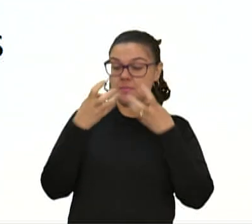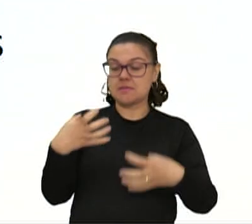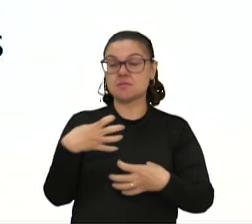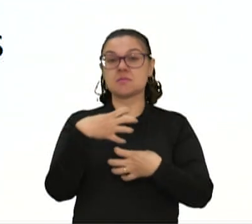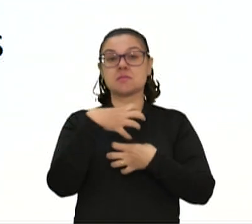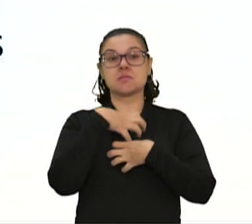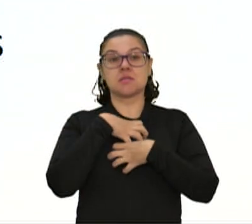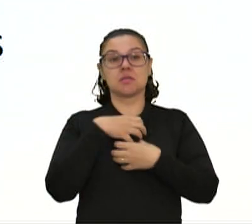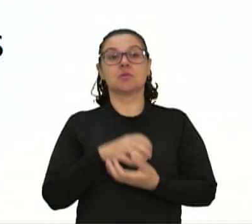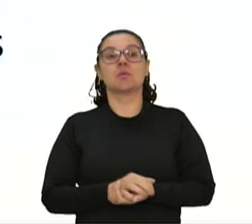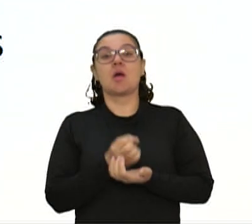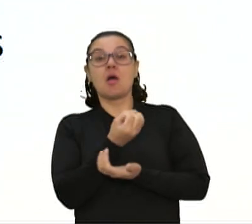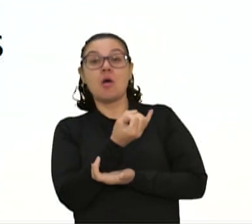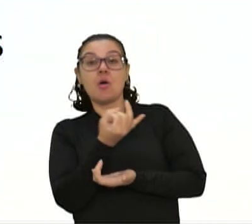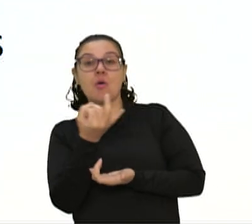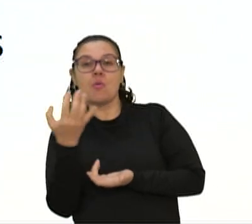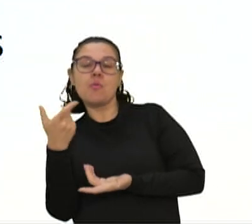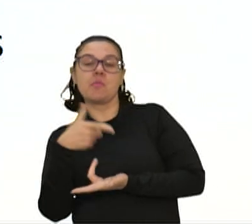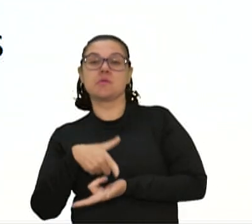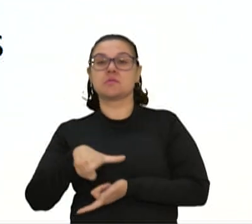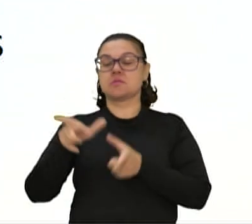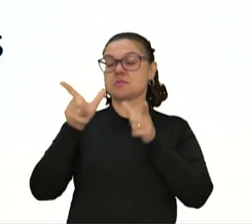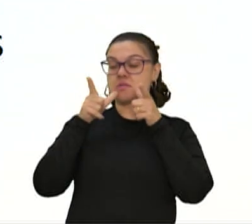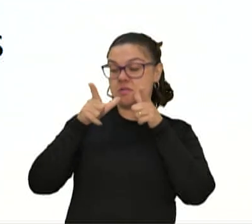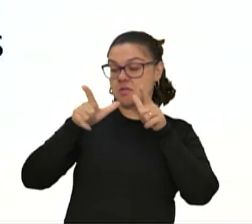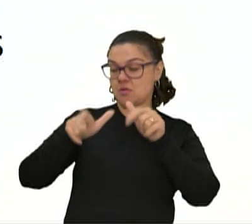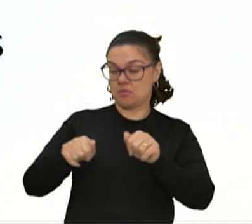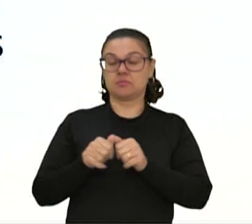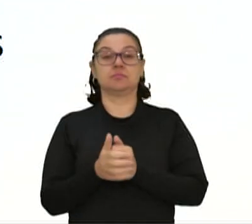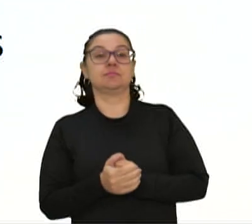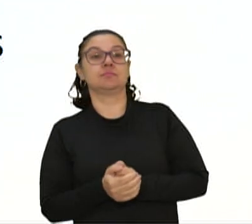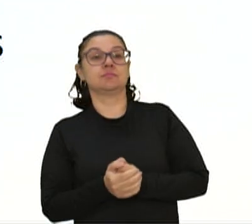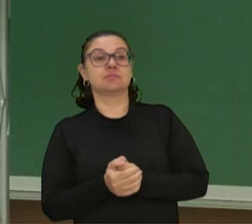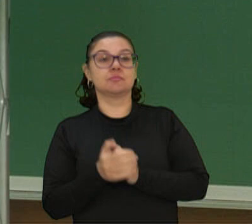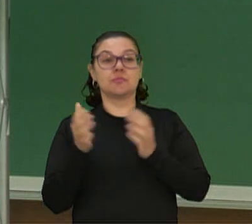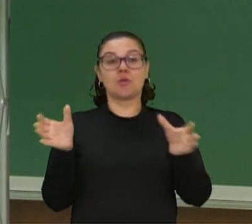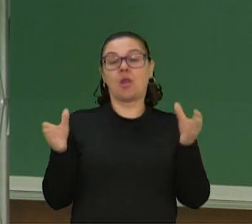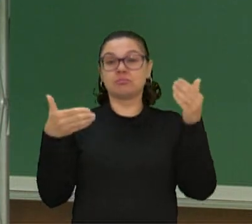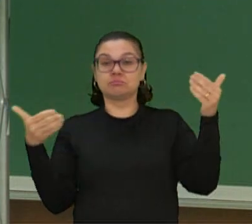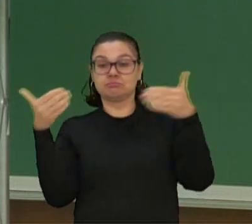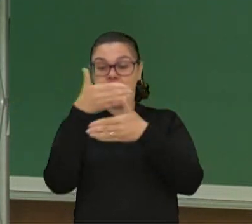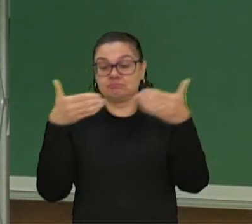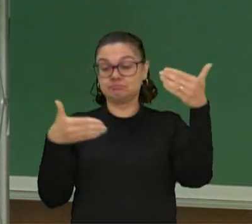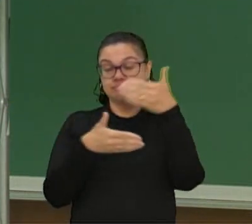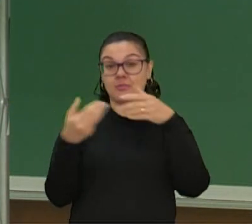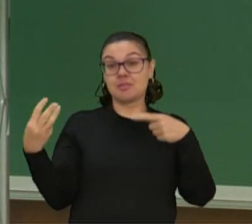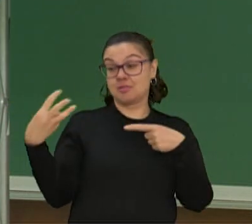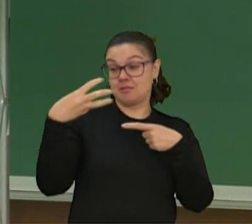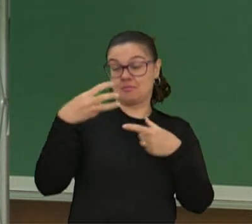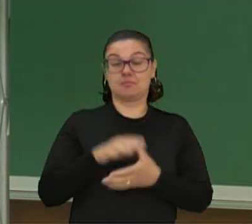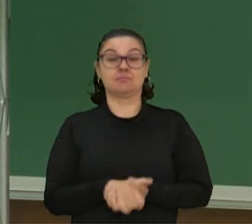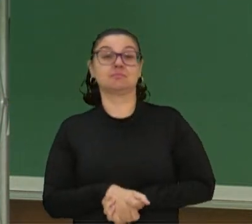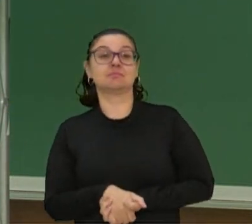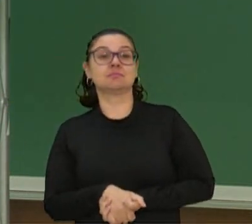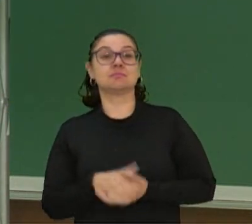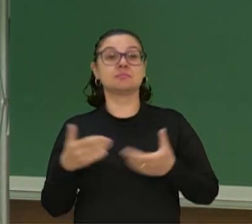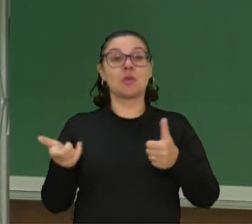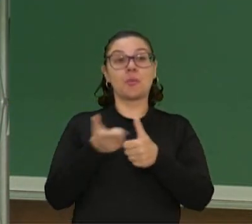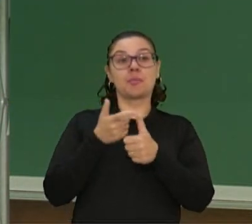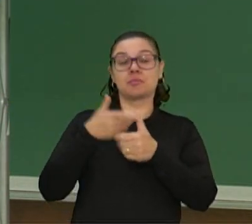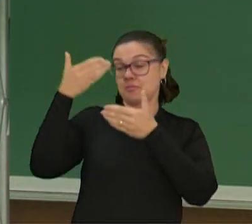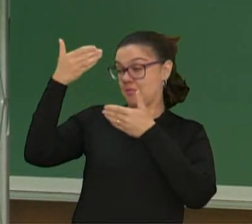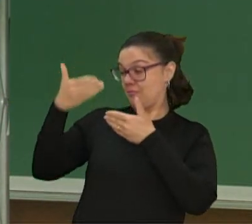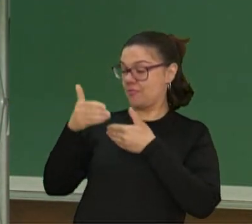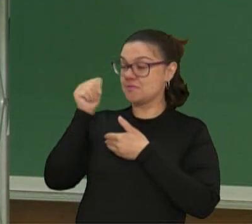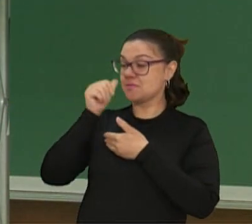sentido de algumas figuras de linguagem. A nossa aula se organiza, então, dialeticamente em 3 movimentos. Trouxe para vocês